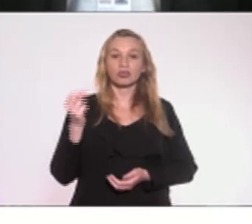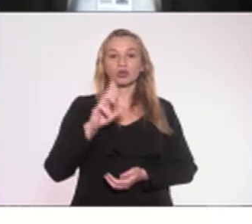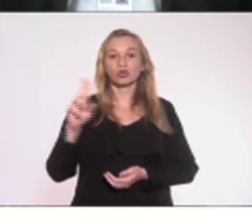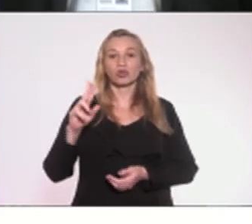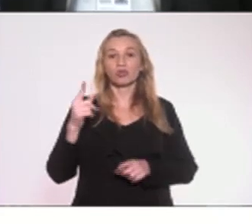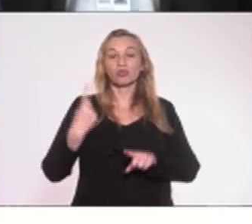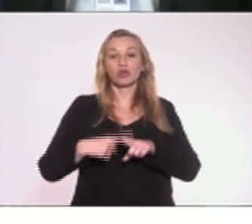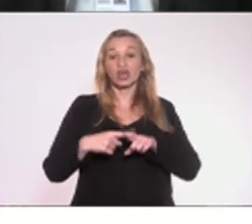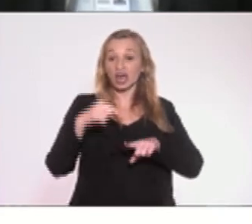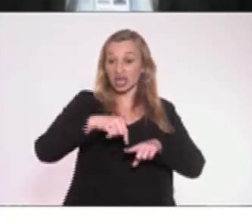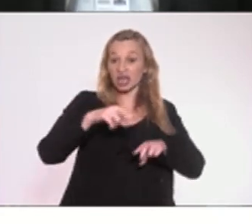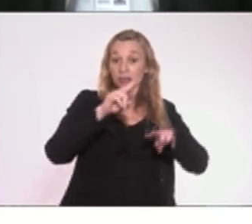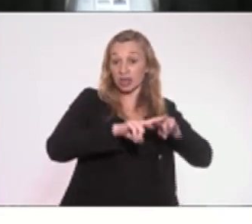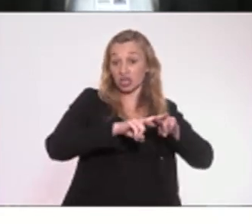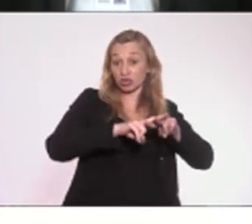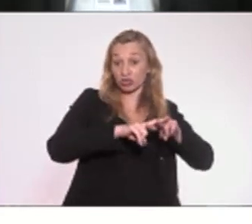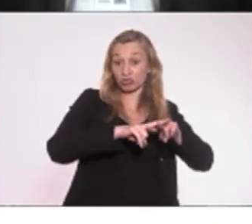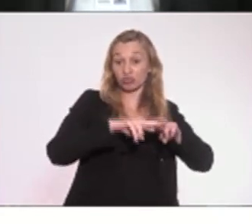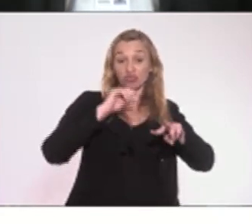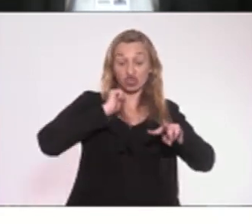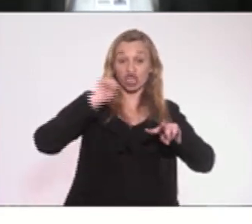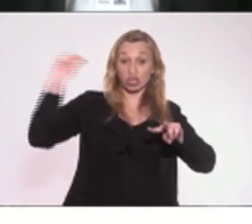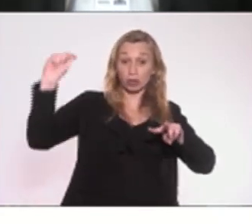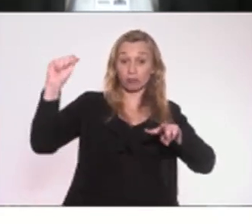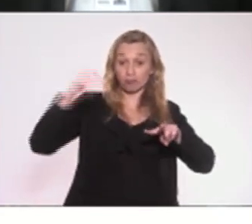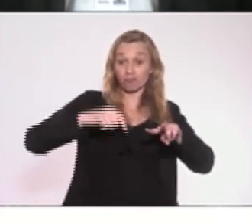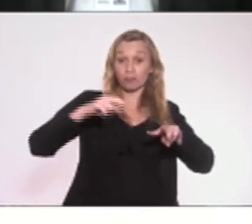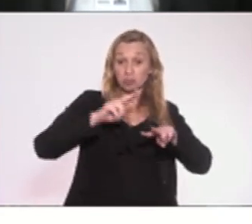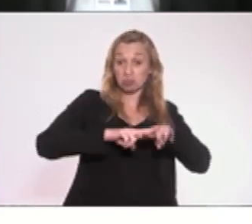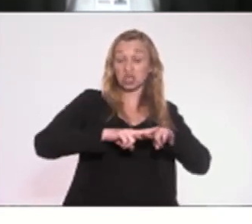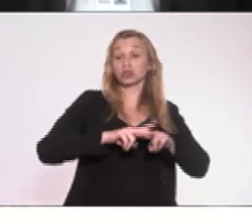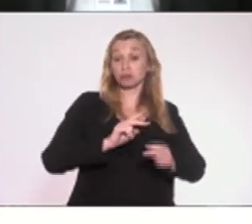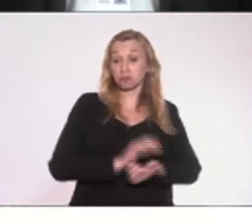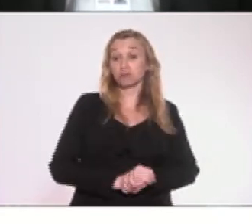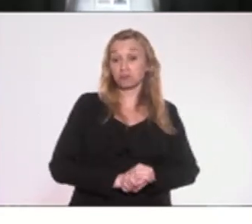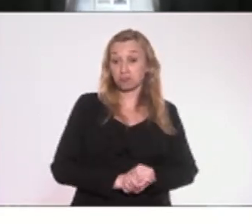preso Tiradentes. Aqui Tiradentes ficou preso.